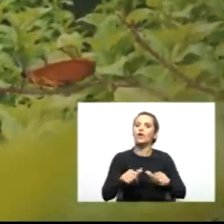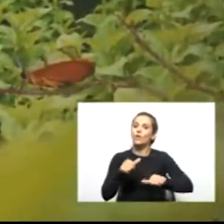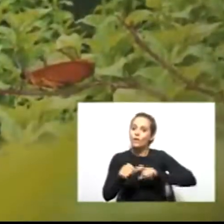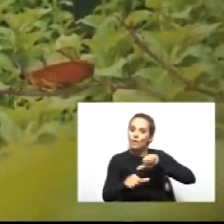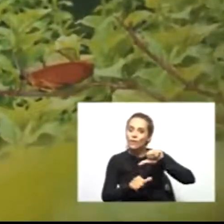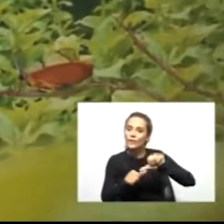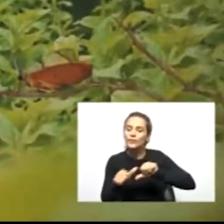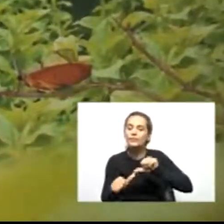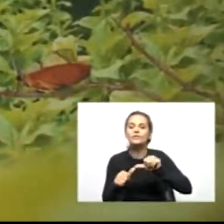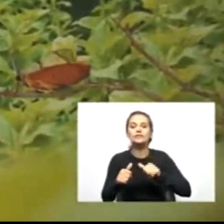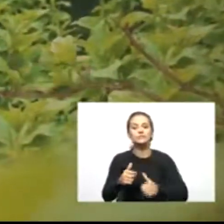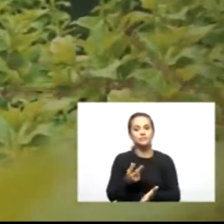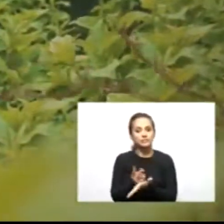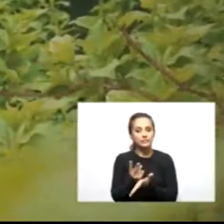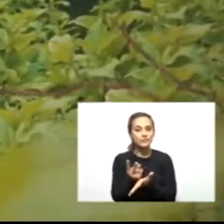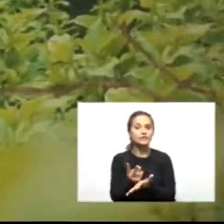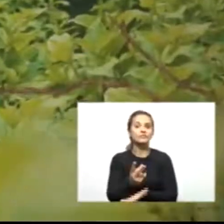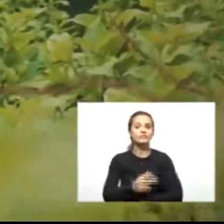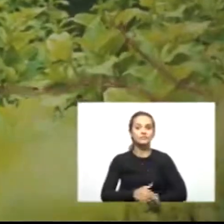reprodução.